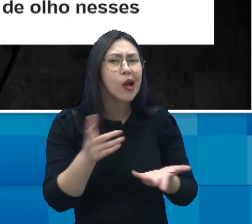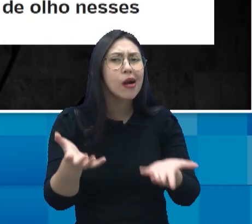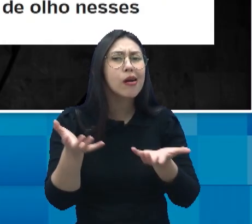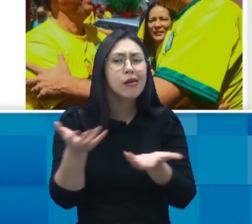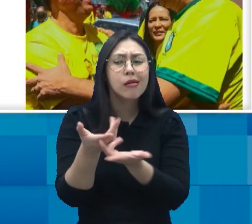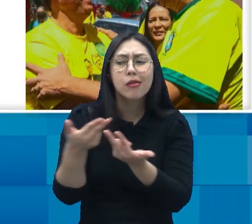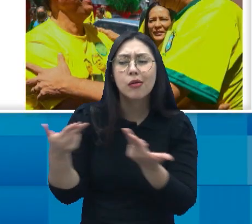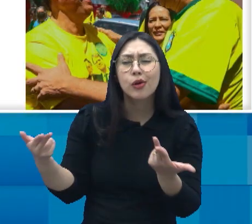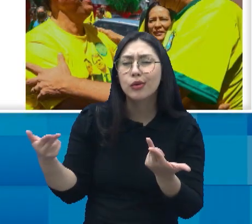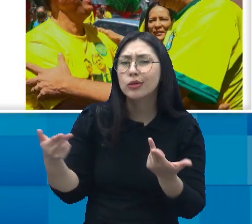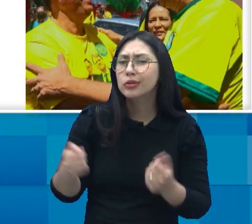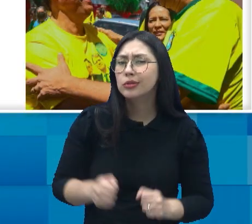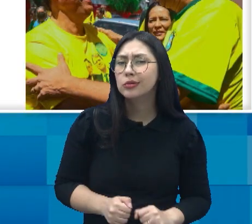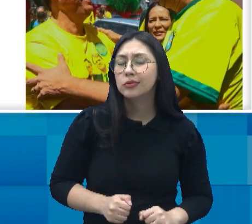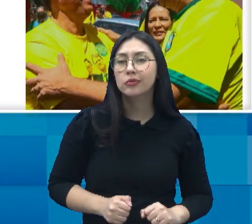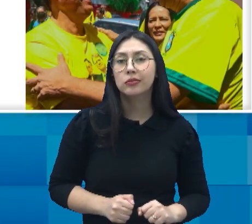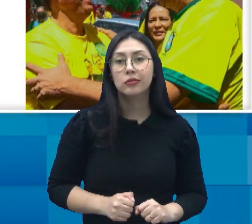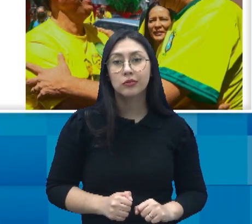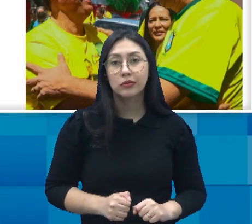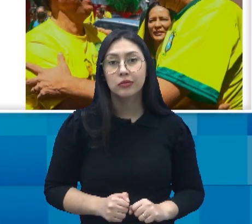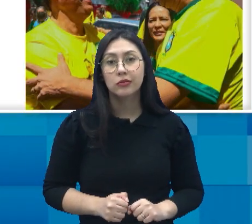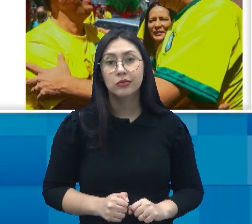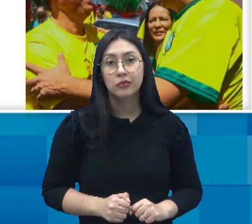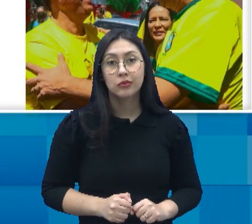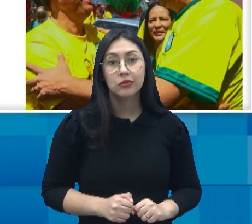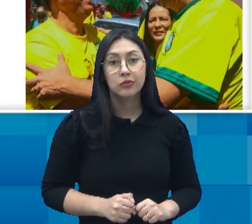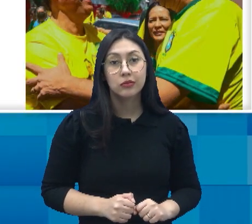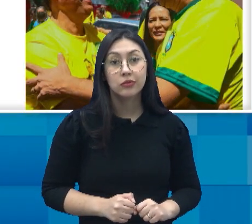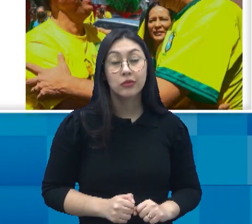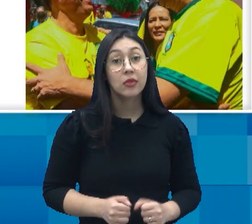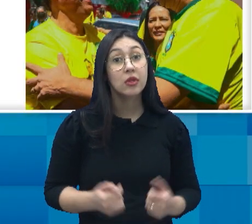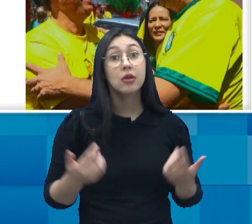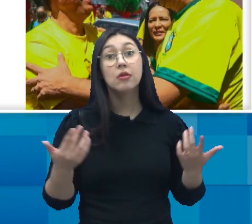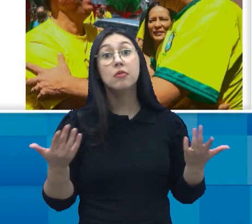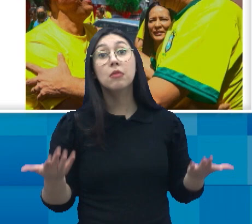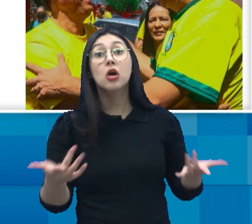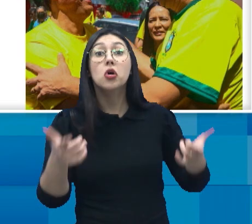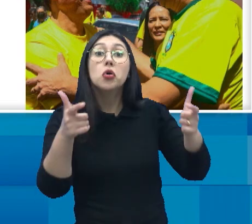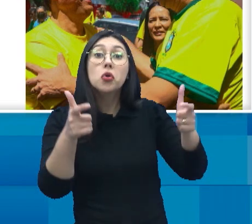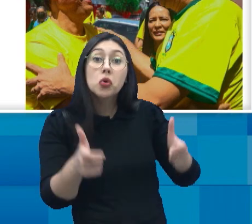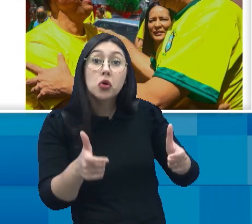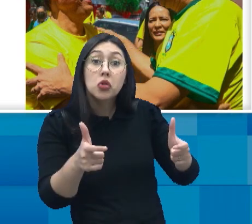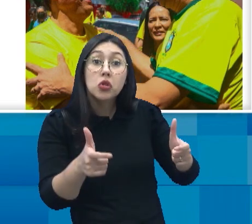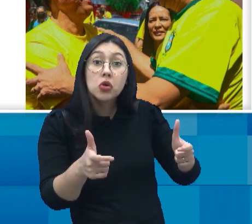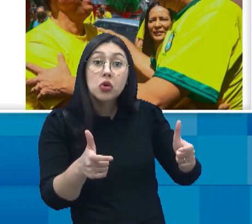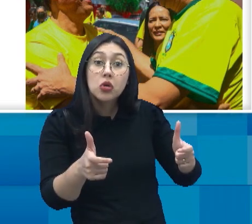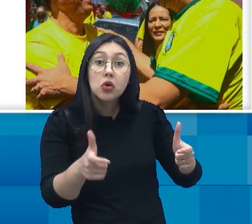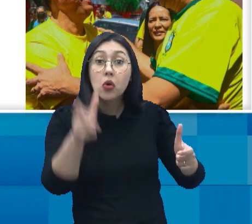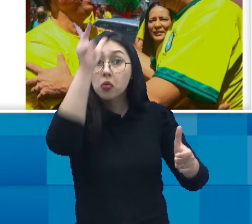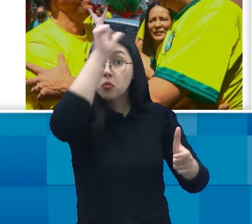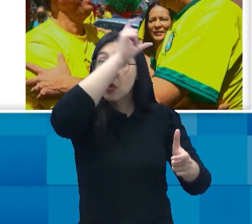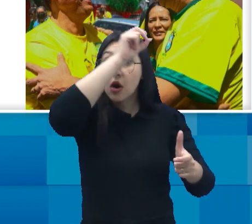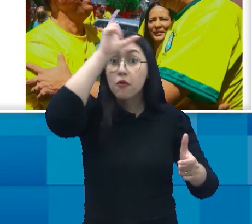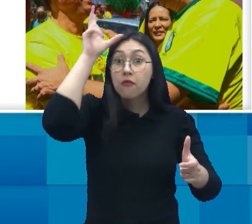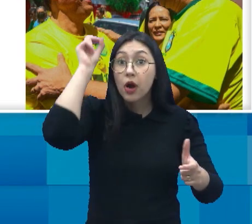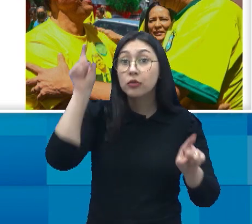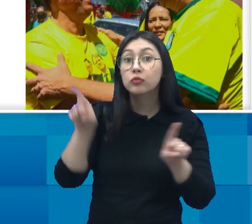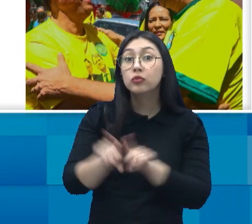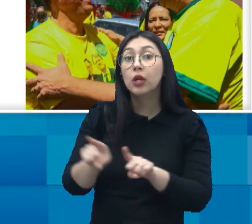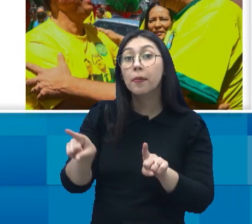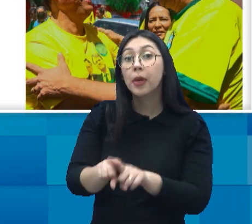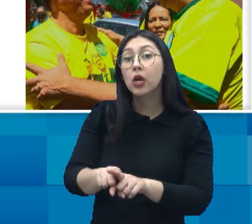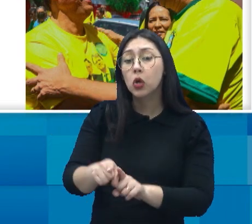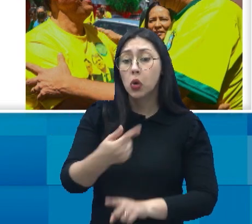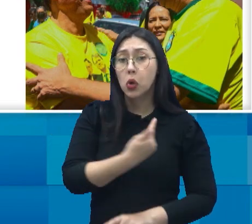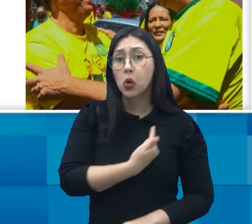recurso. Próxima. Mas aonde estão o prefeito e o governador?